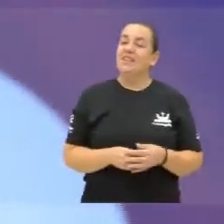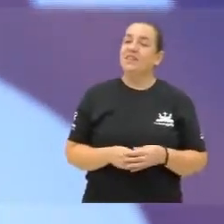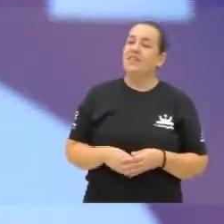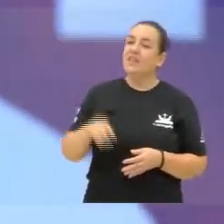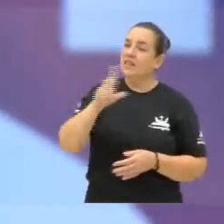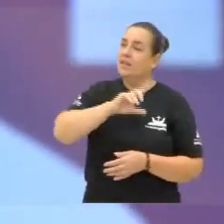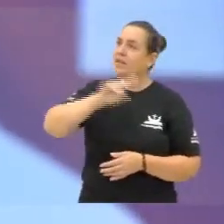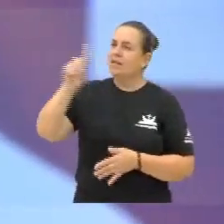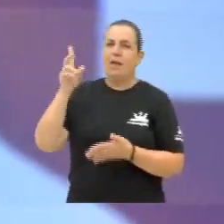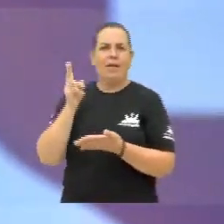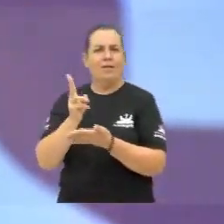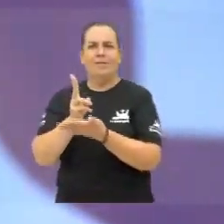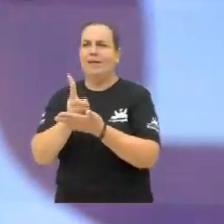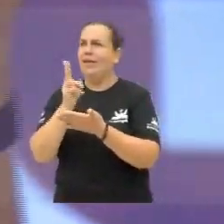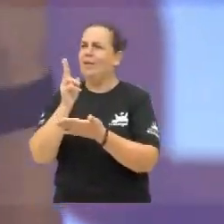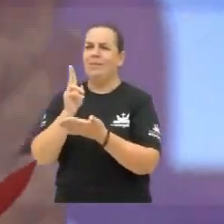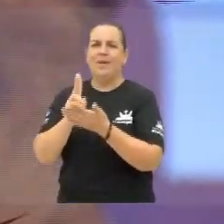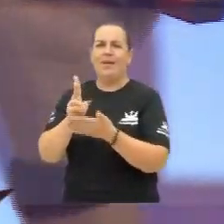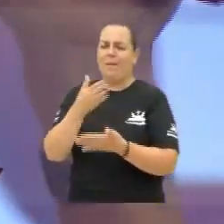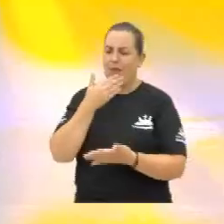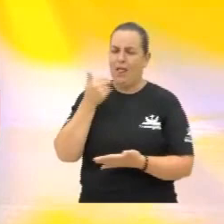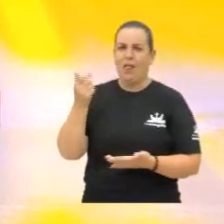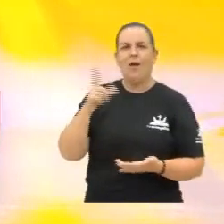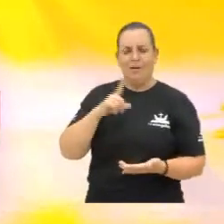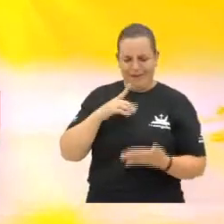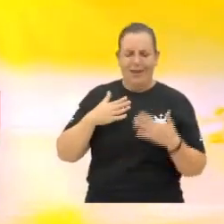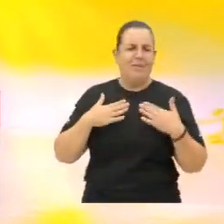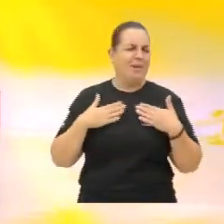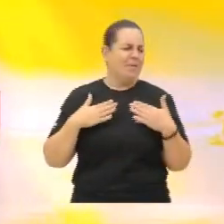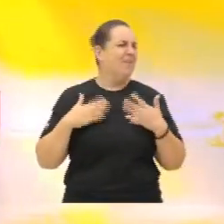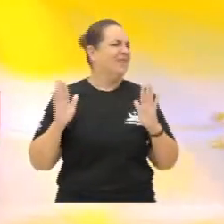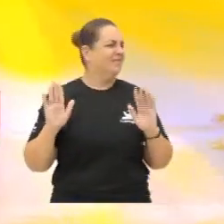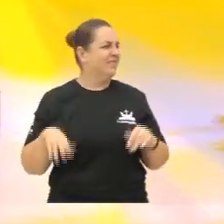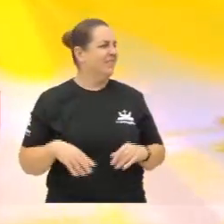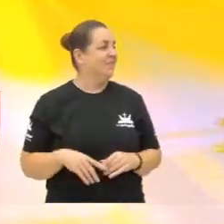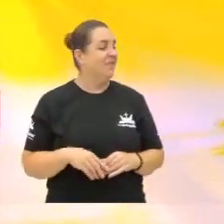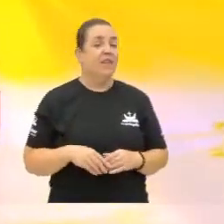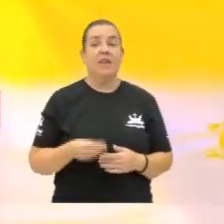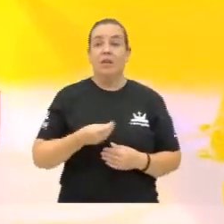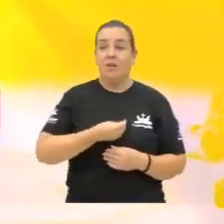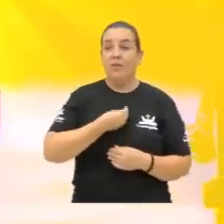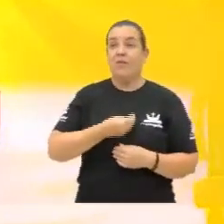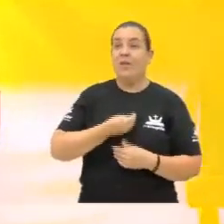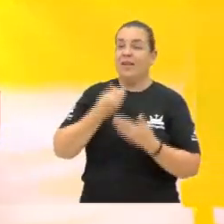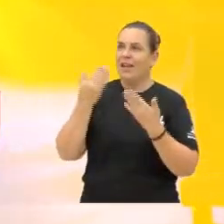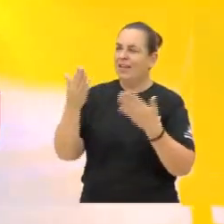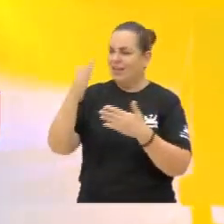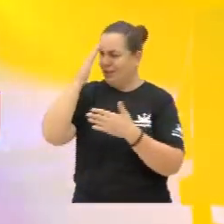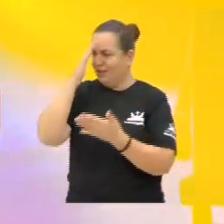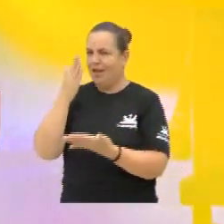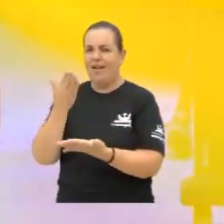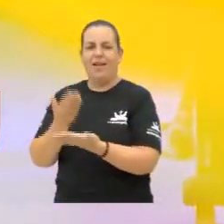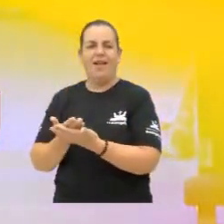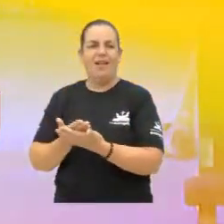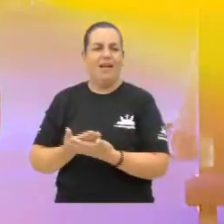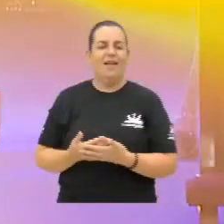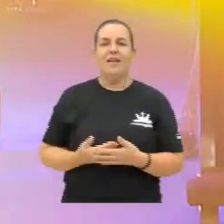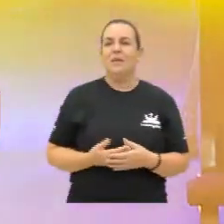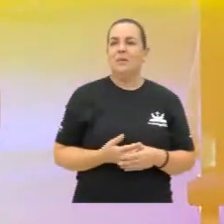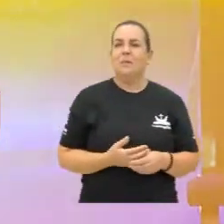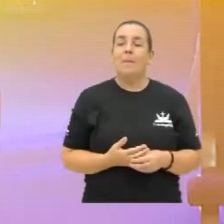Deus sempre tem o melhor pra mim. Vou viver e acreditar. Vou viver e